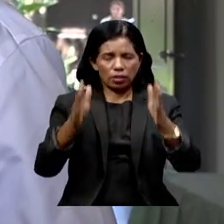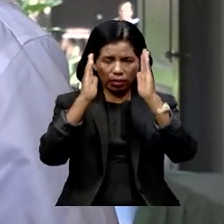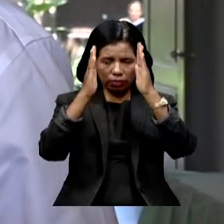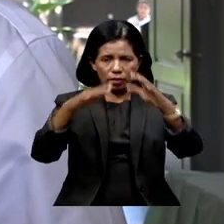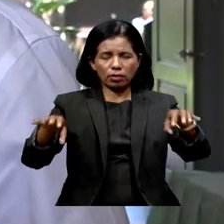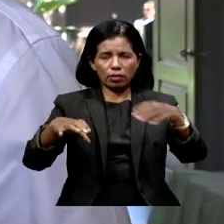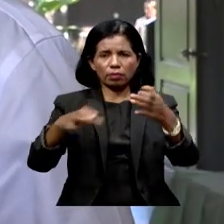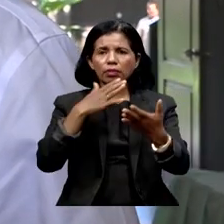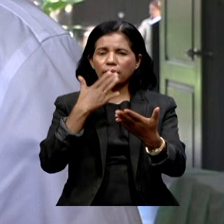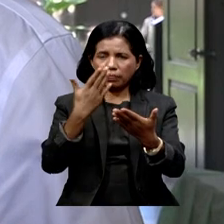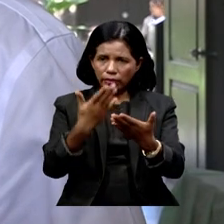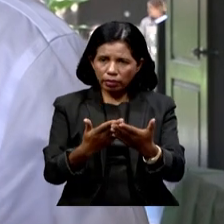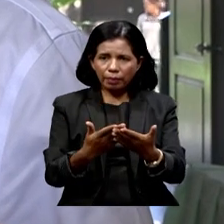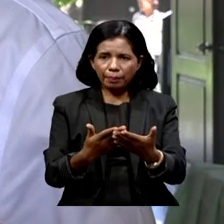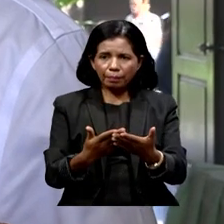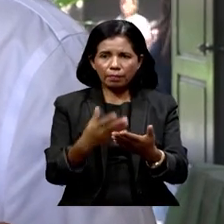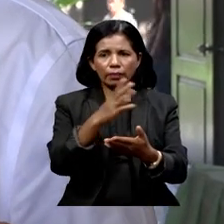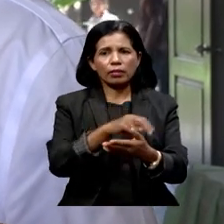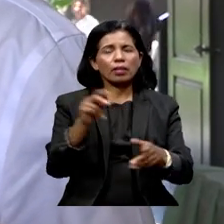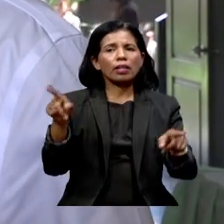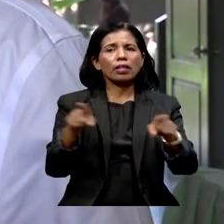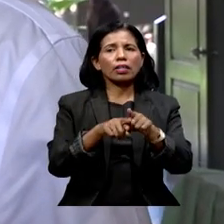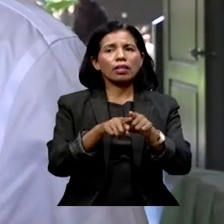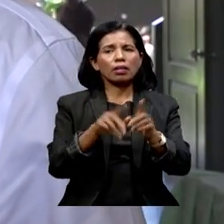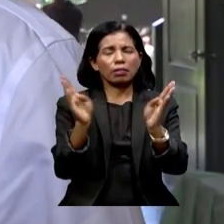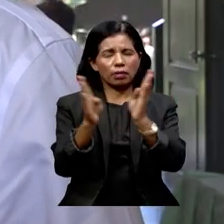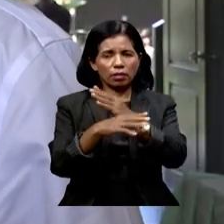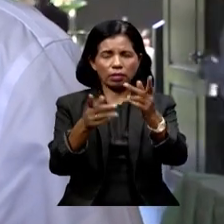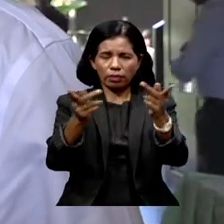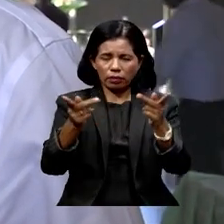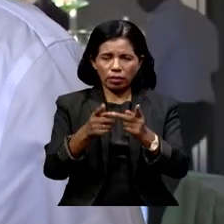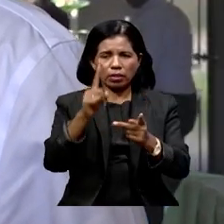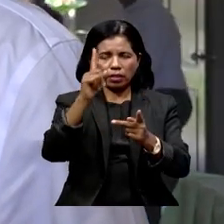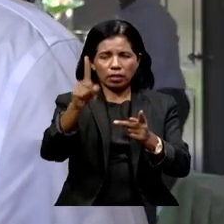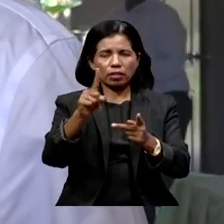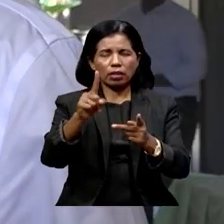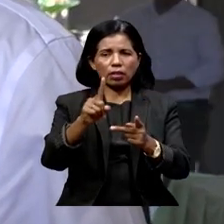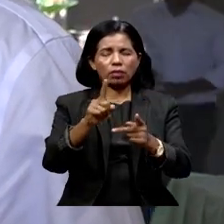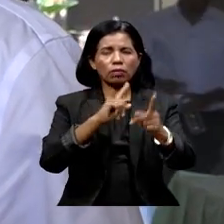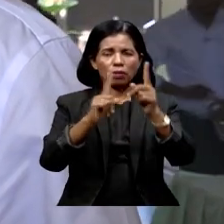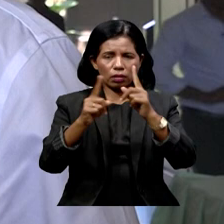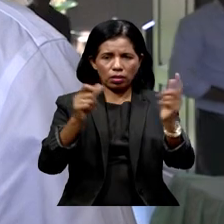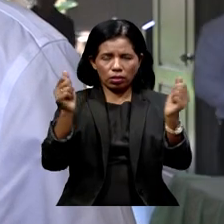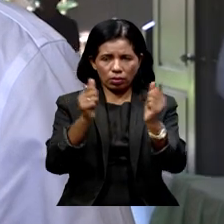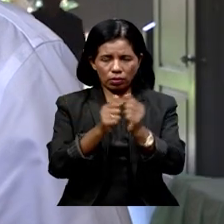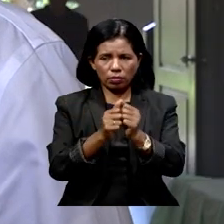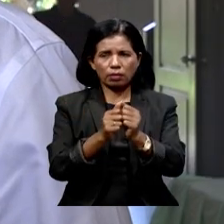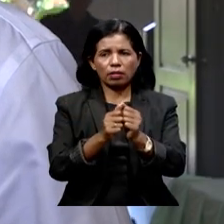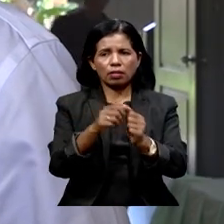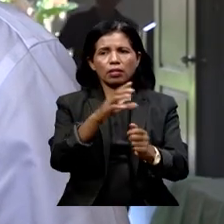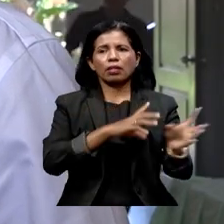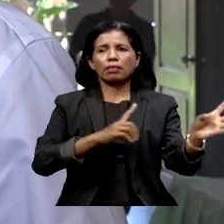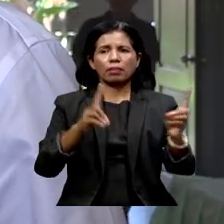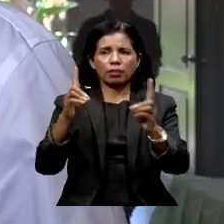mais coletivo, e né, sai fatinho ida, né, bem, a tu coordena e